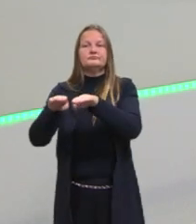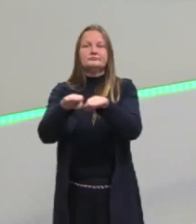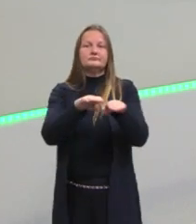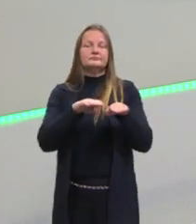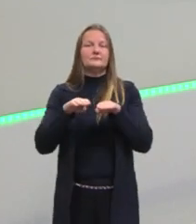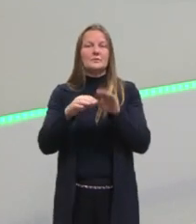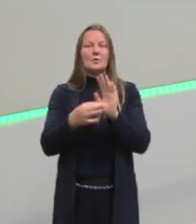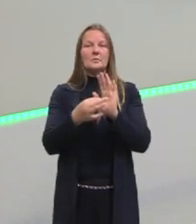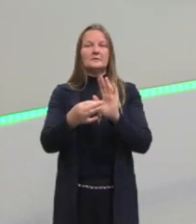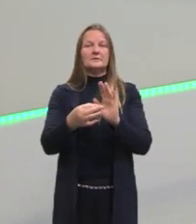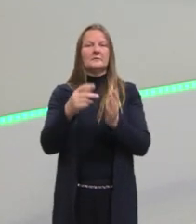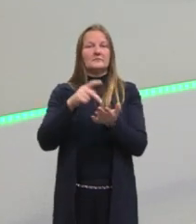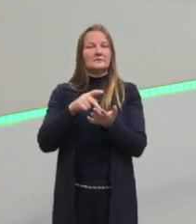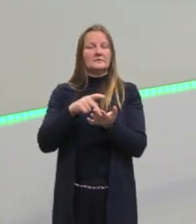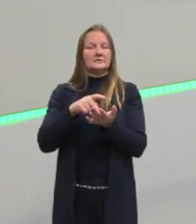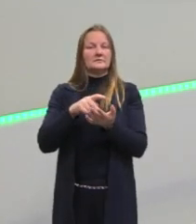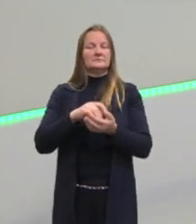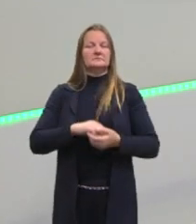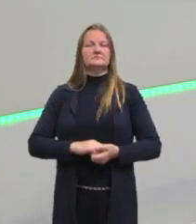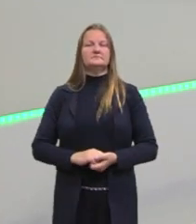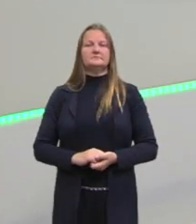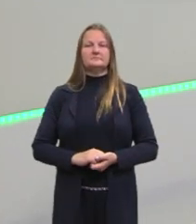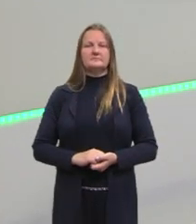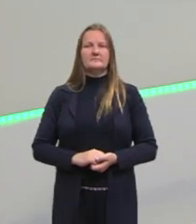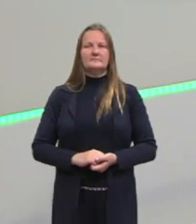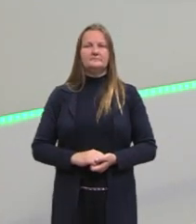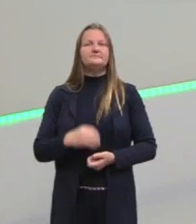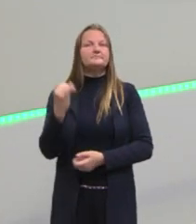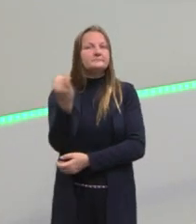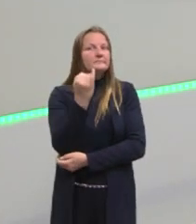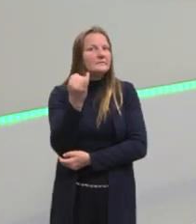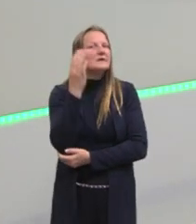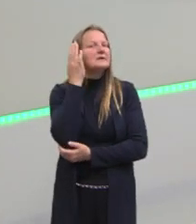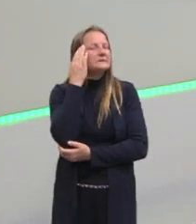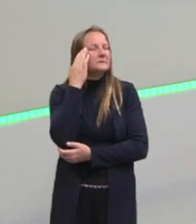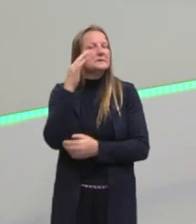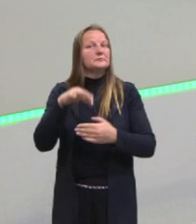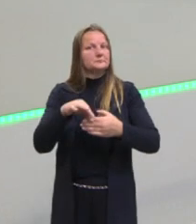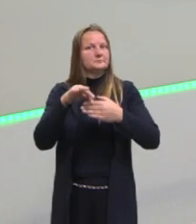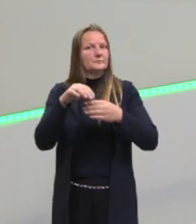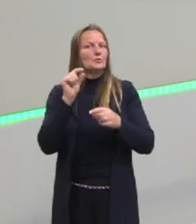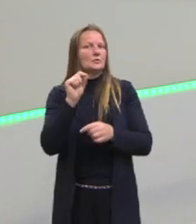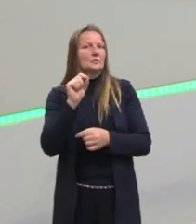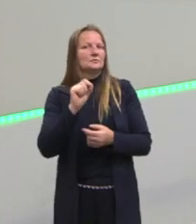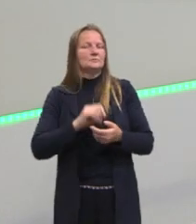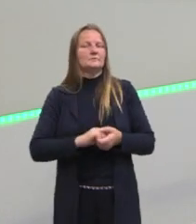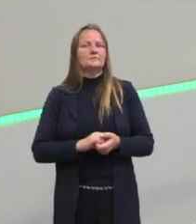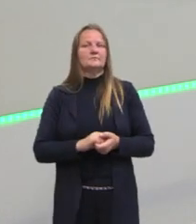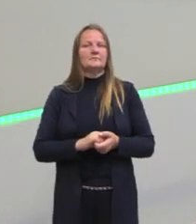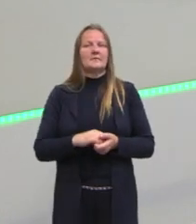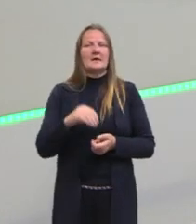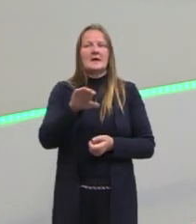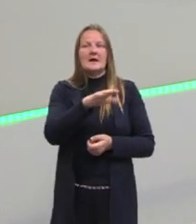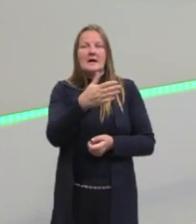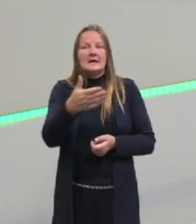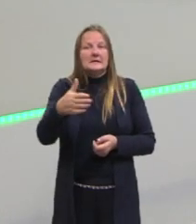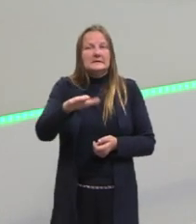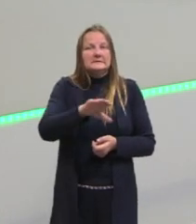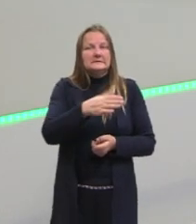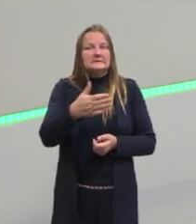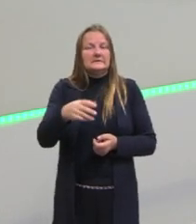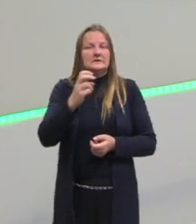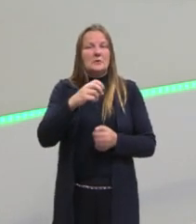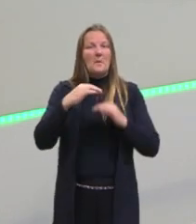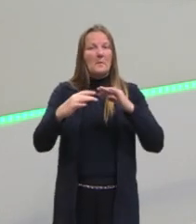aquela opinião seria verdadeira. O importante aqui é destacar que, apesar de ser um movimento